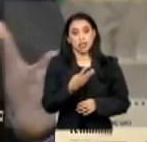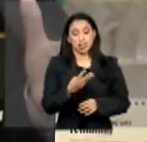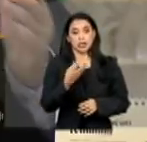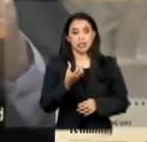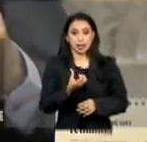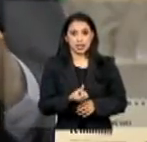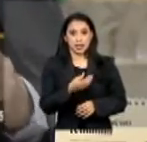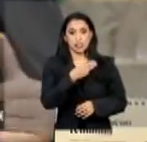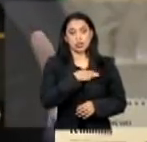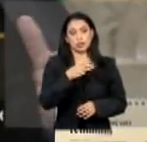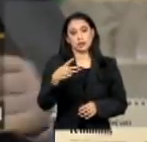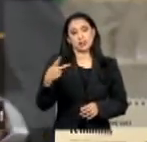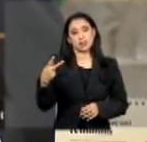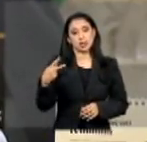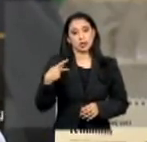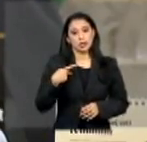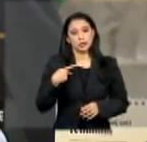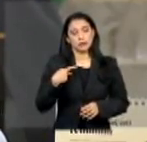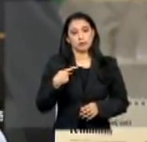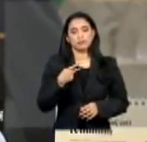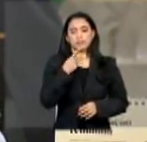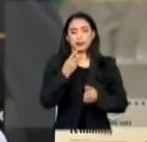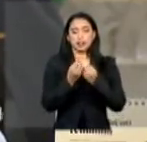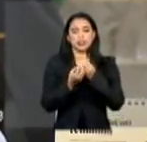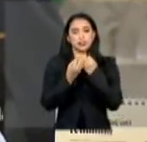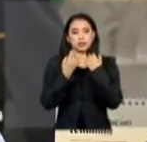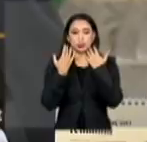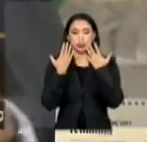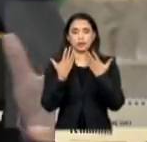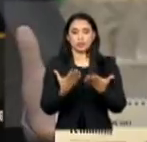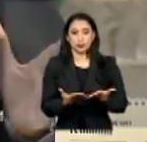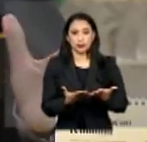público mas diz confesso que